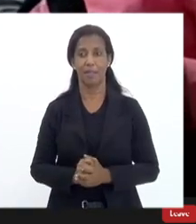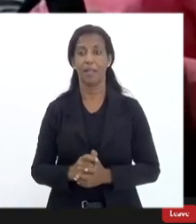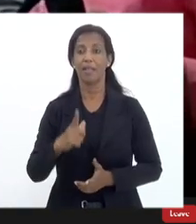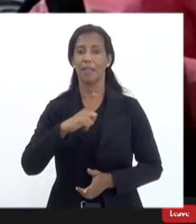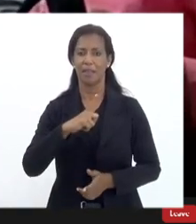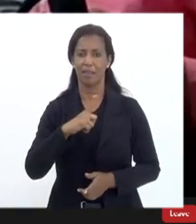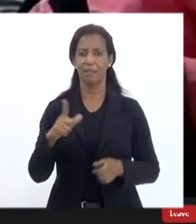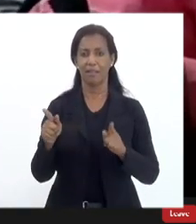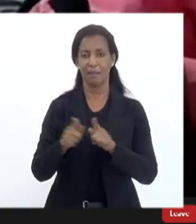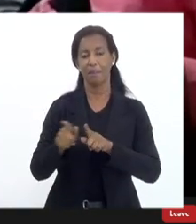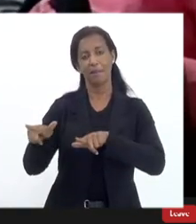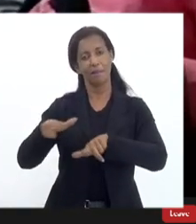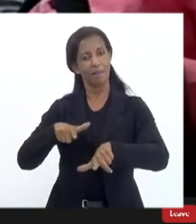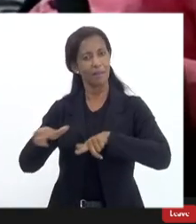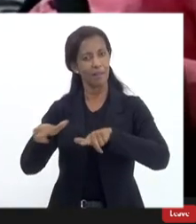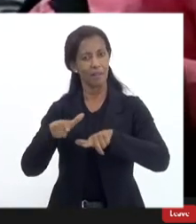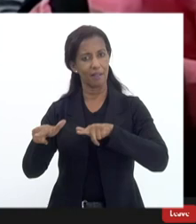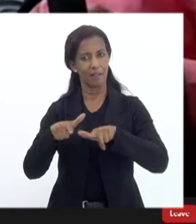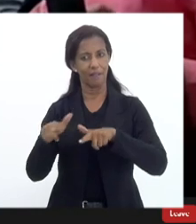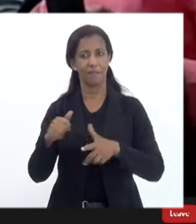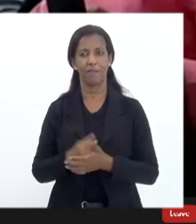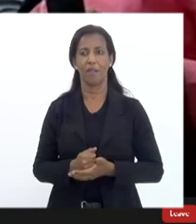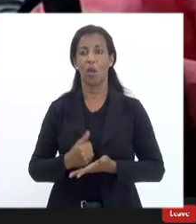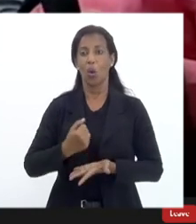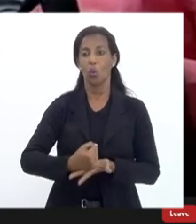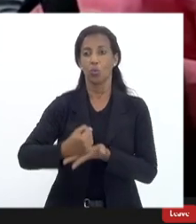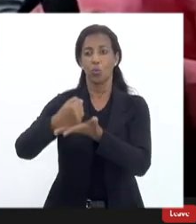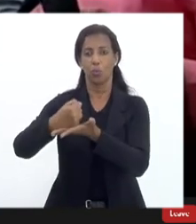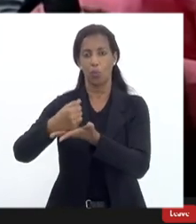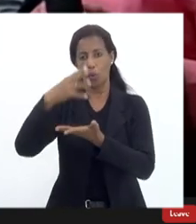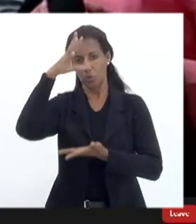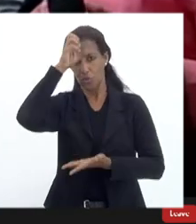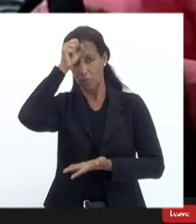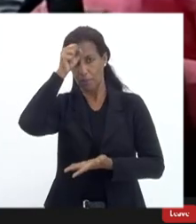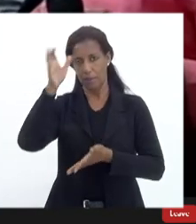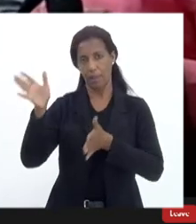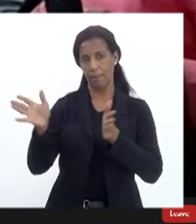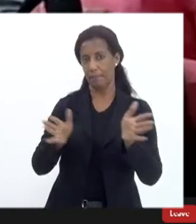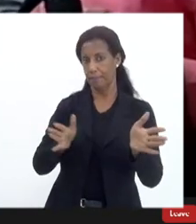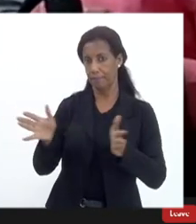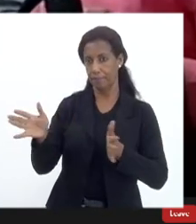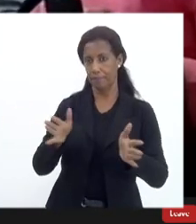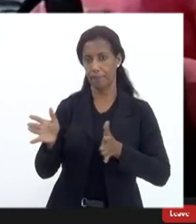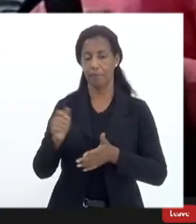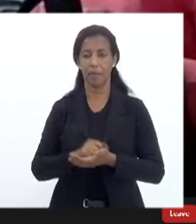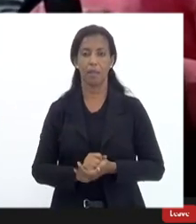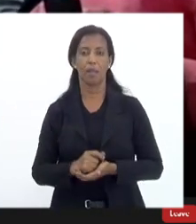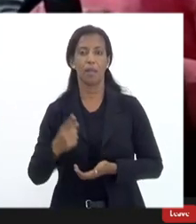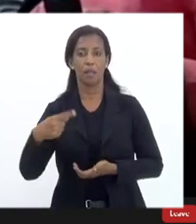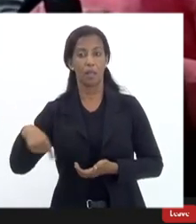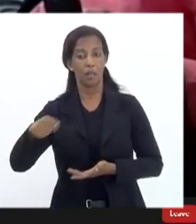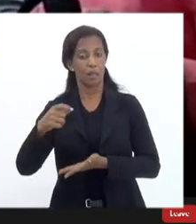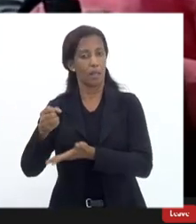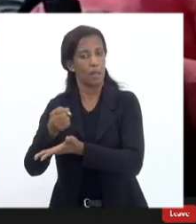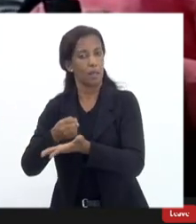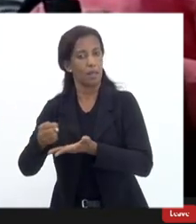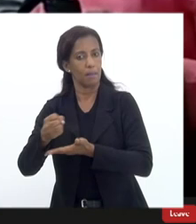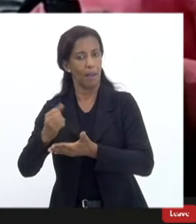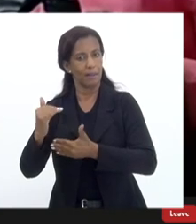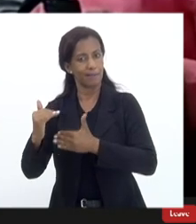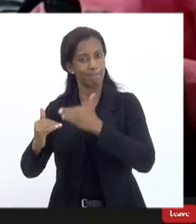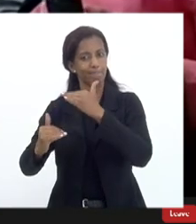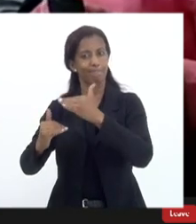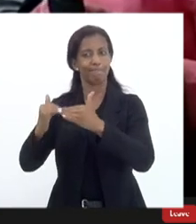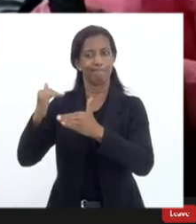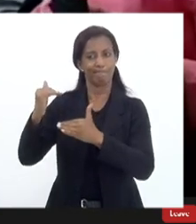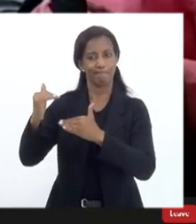Temos também trabalhado o suporte de aprendizagem paralela. Ele está em fase de subida.